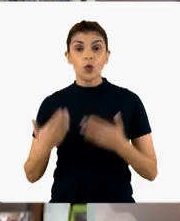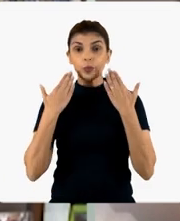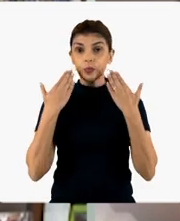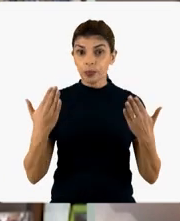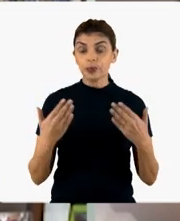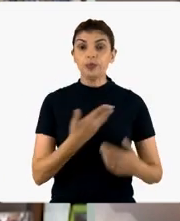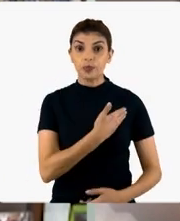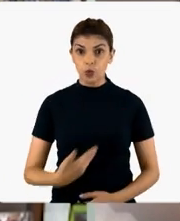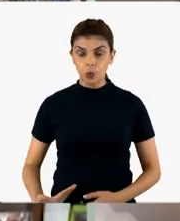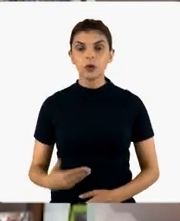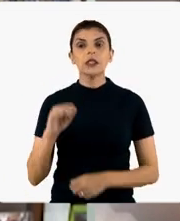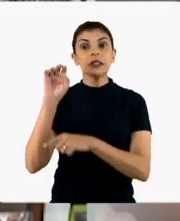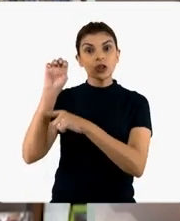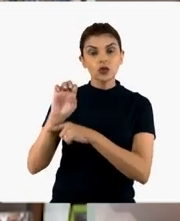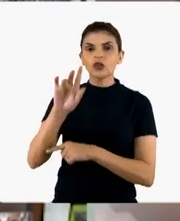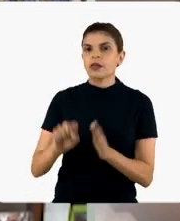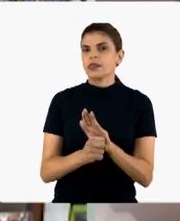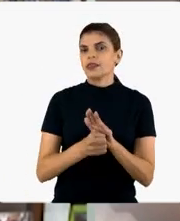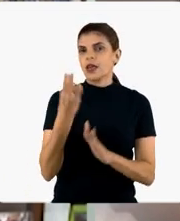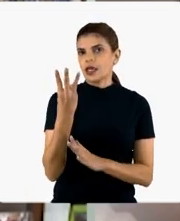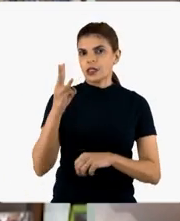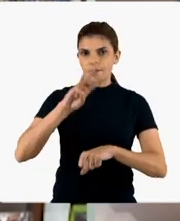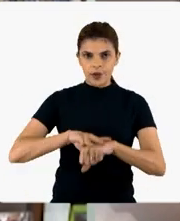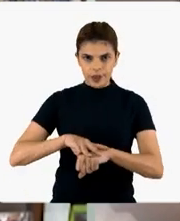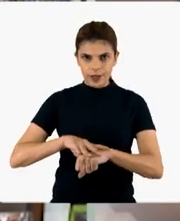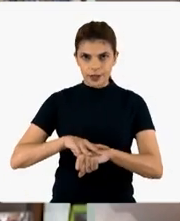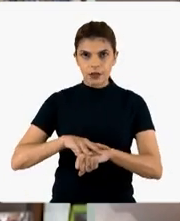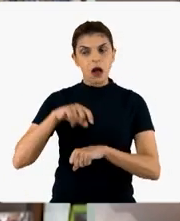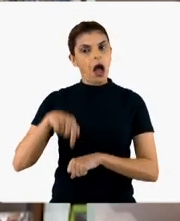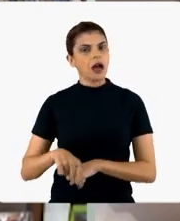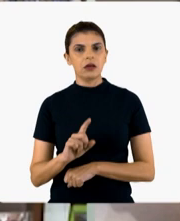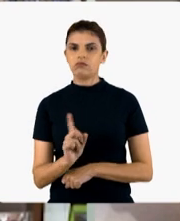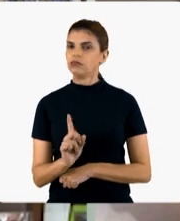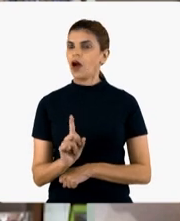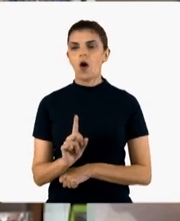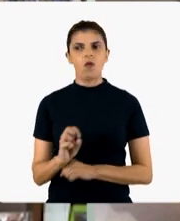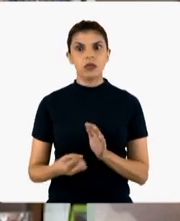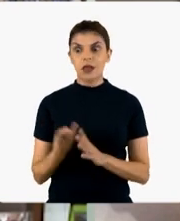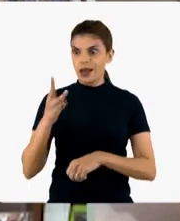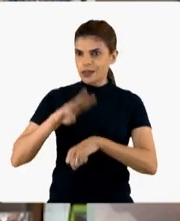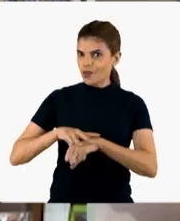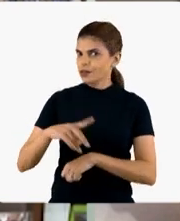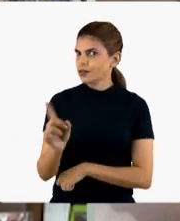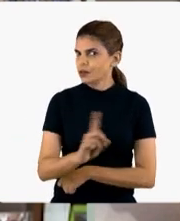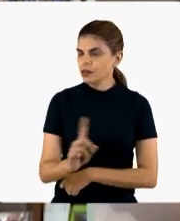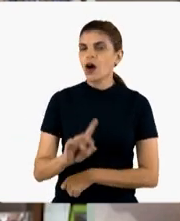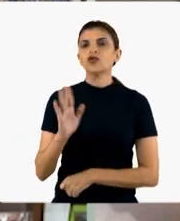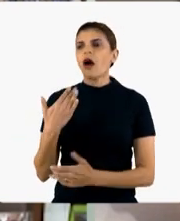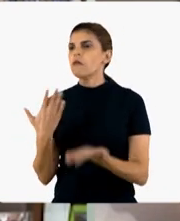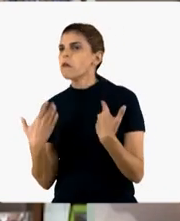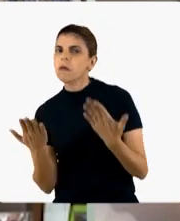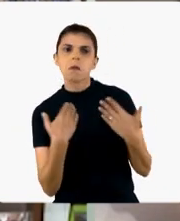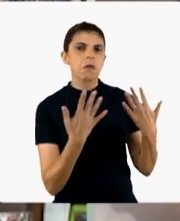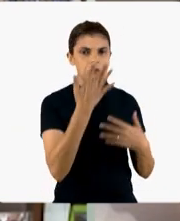Público Estadual. A gente conversou sobre isso. Tem pacientes que ele já pronou 3 vezes. Aqui nem tanto. Aqui não, a gente não chegou nesse